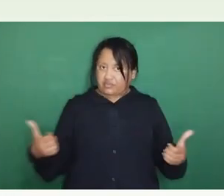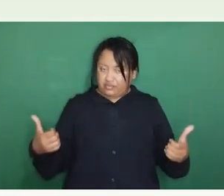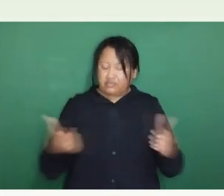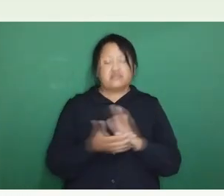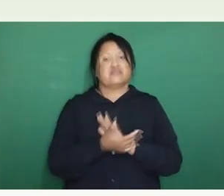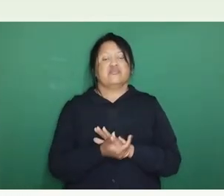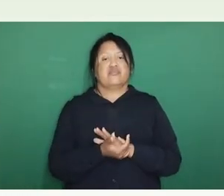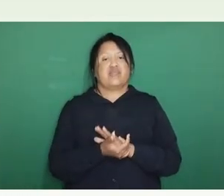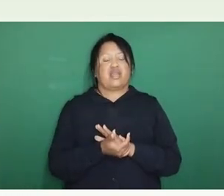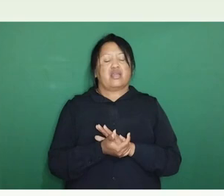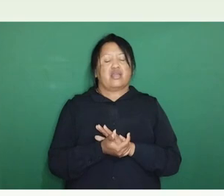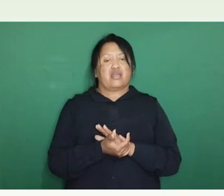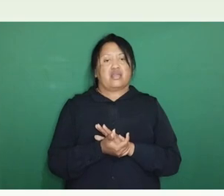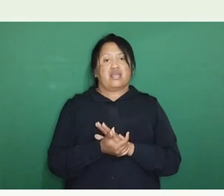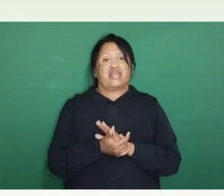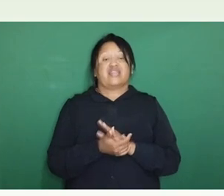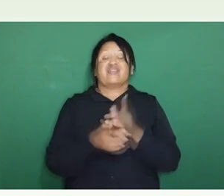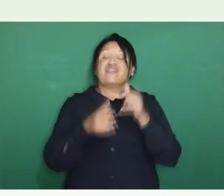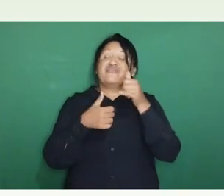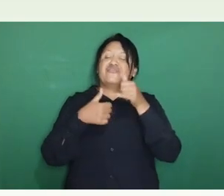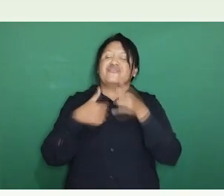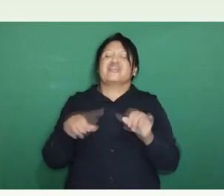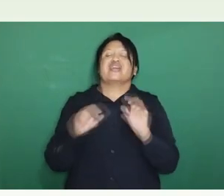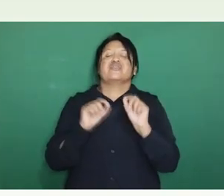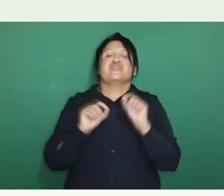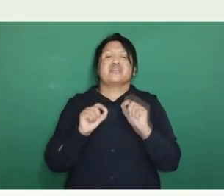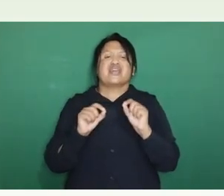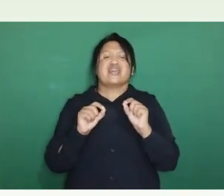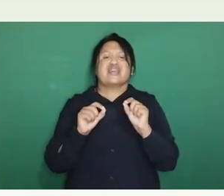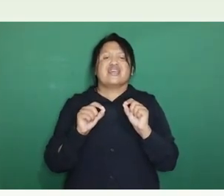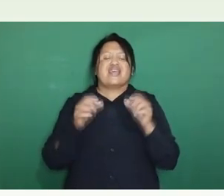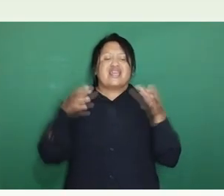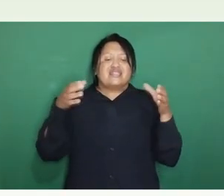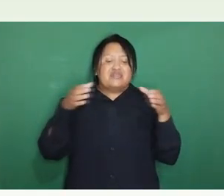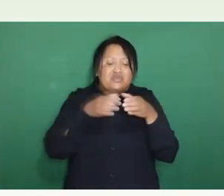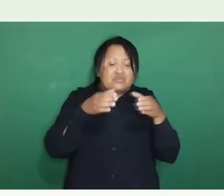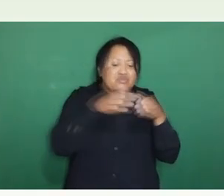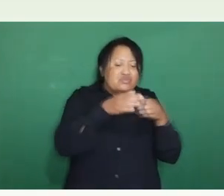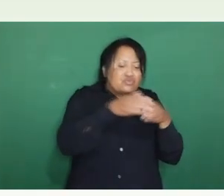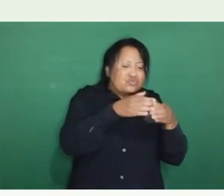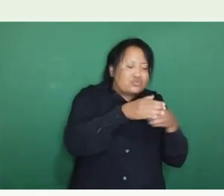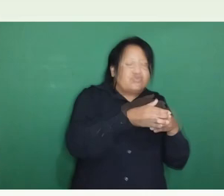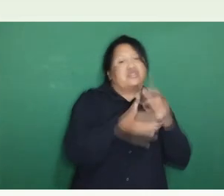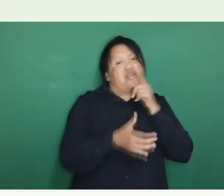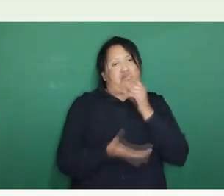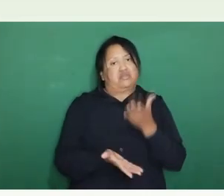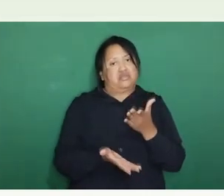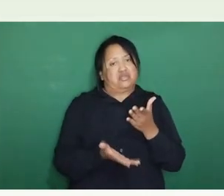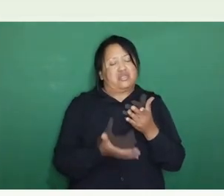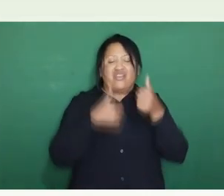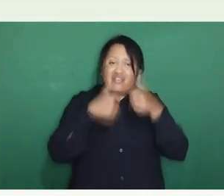ligações e vai ficando um menor volume de água